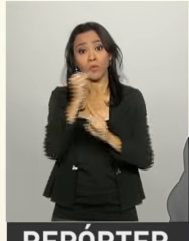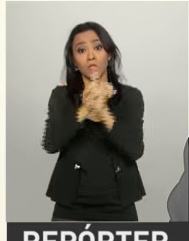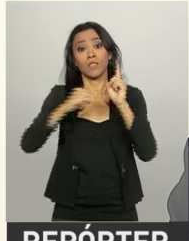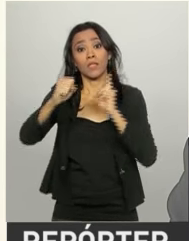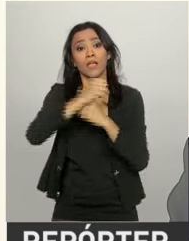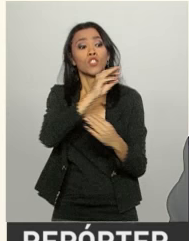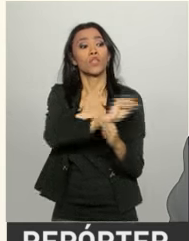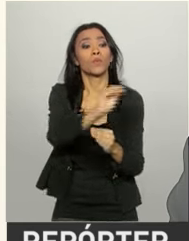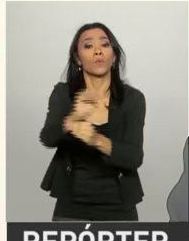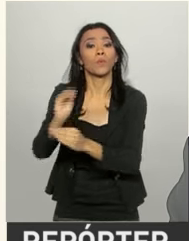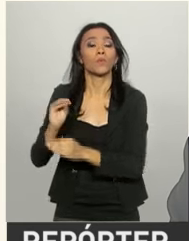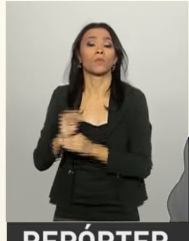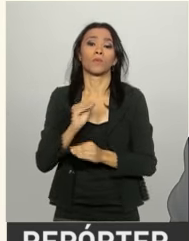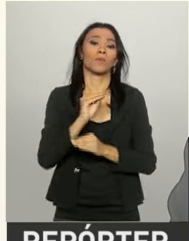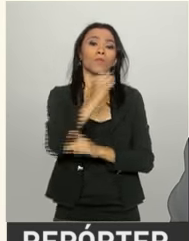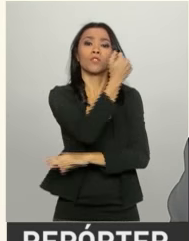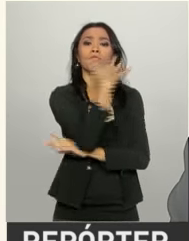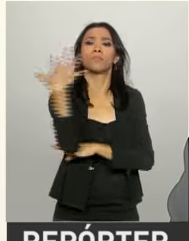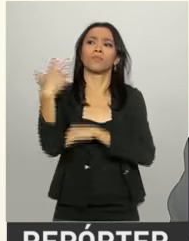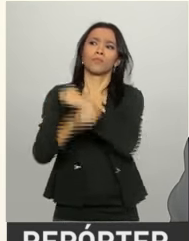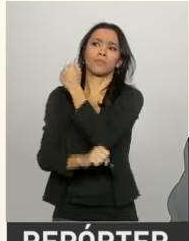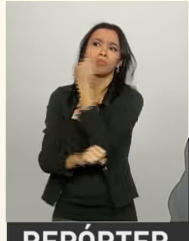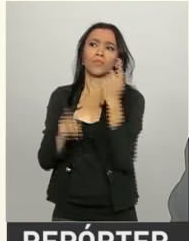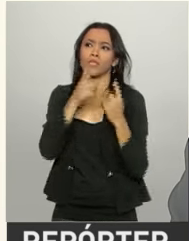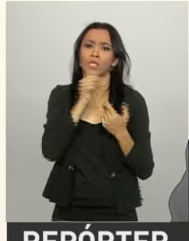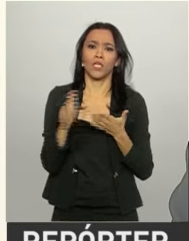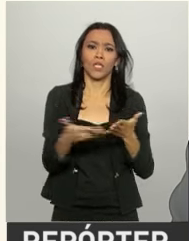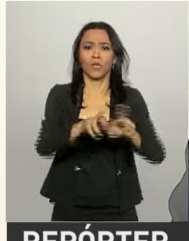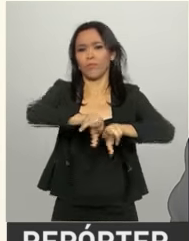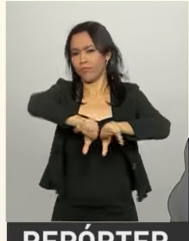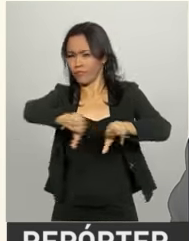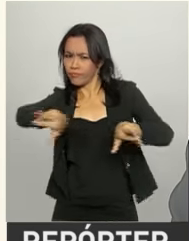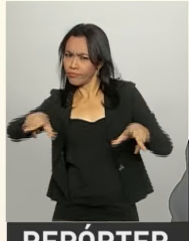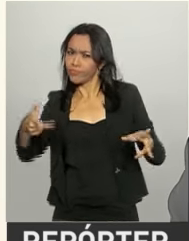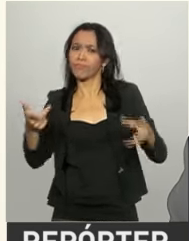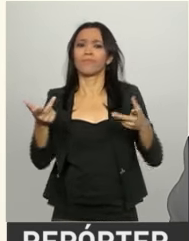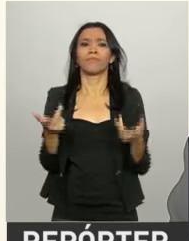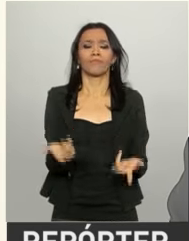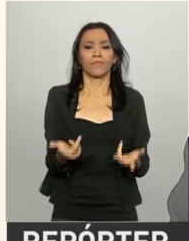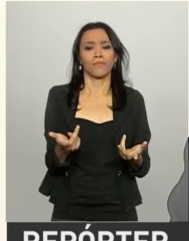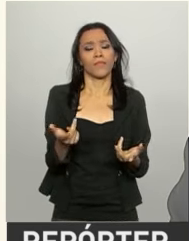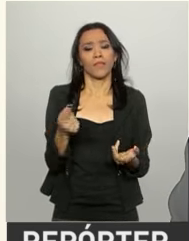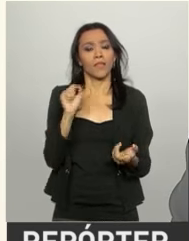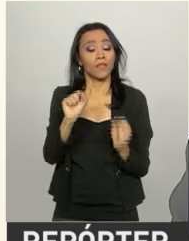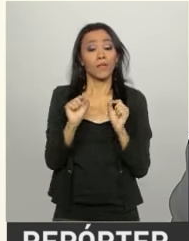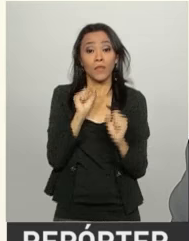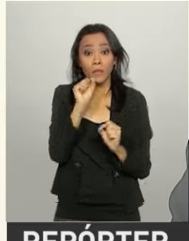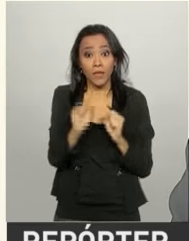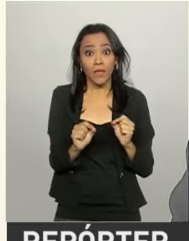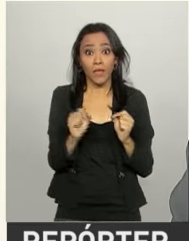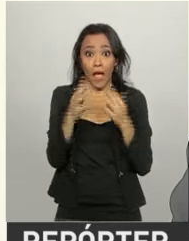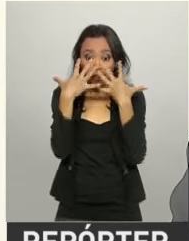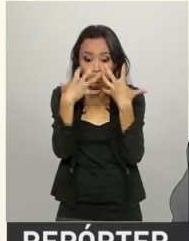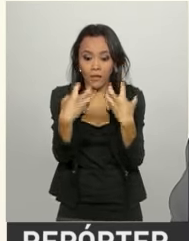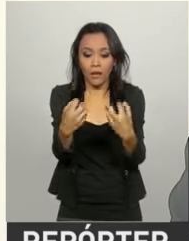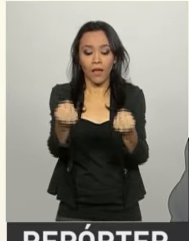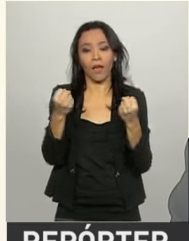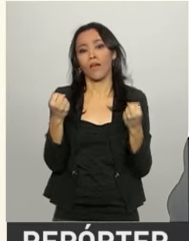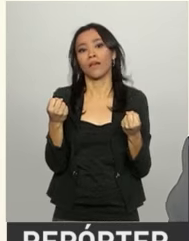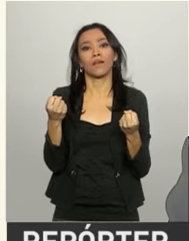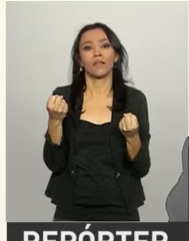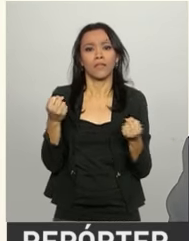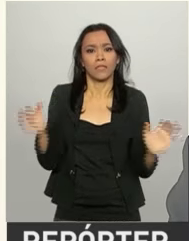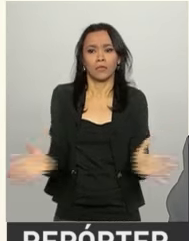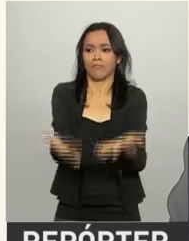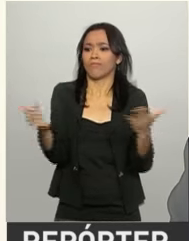que seja assentada numa criação de empregos verdes, que atraia investimentos verdes e